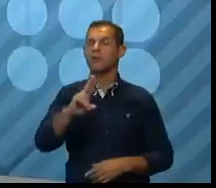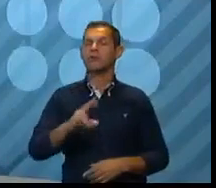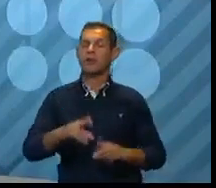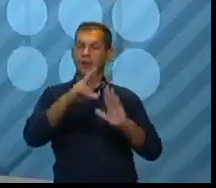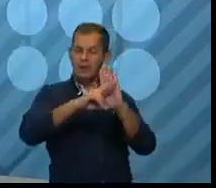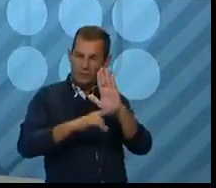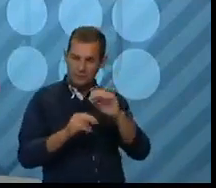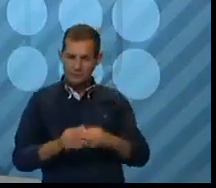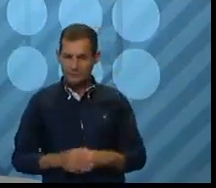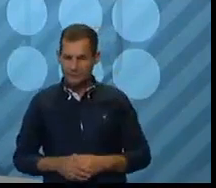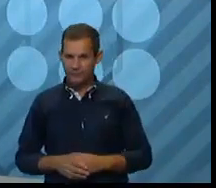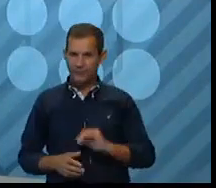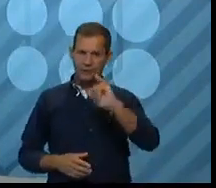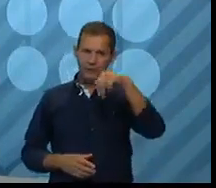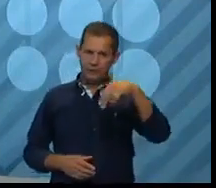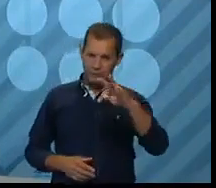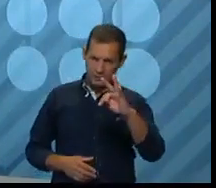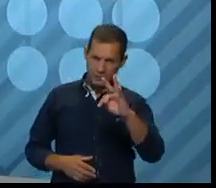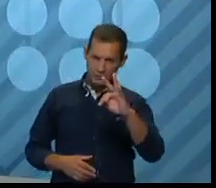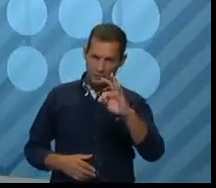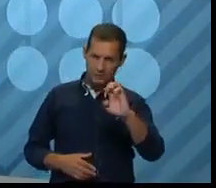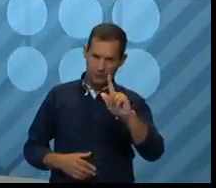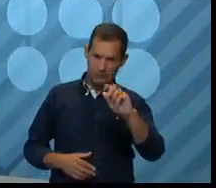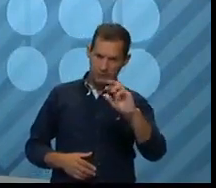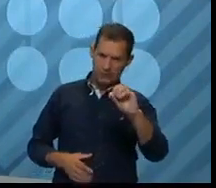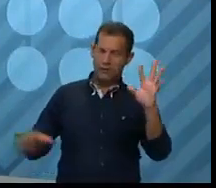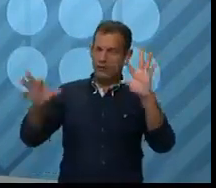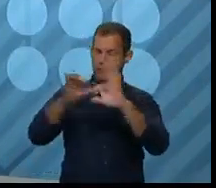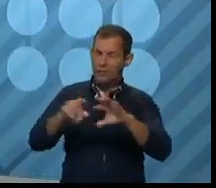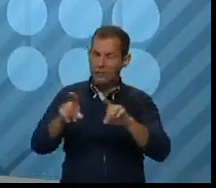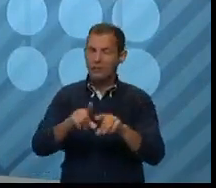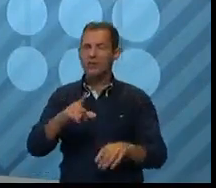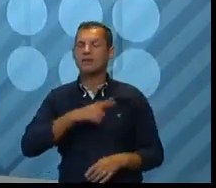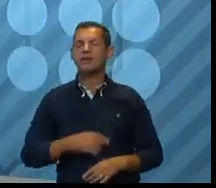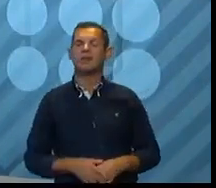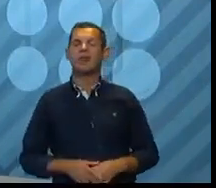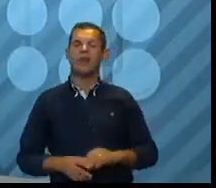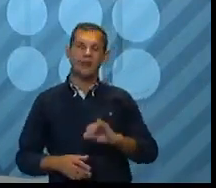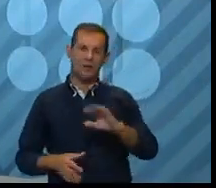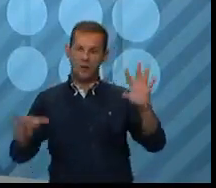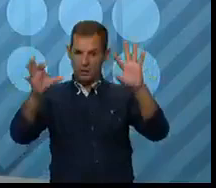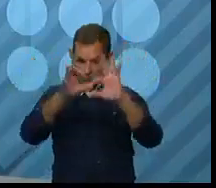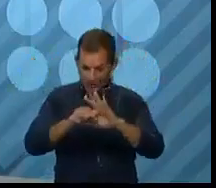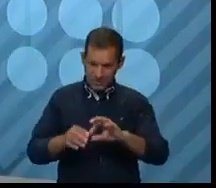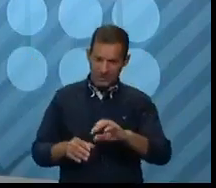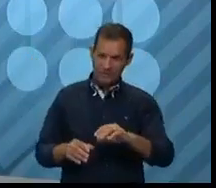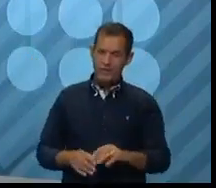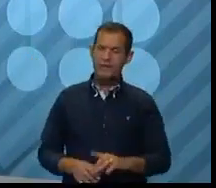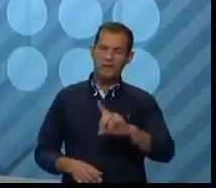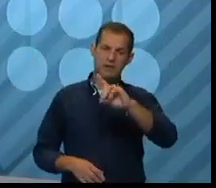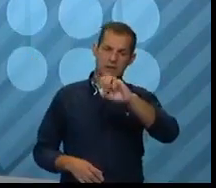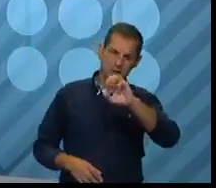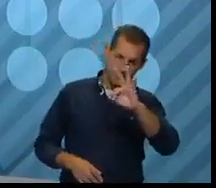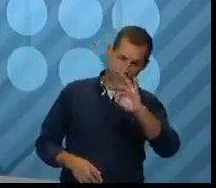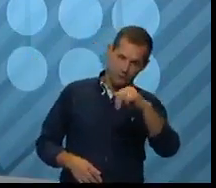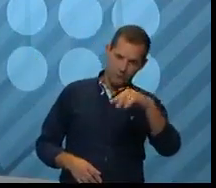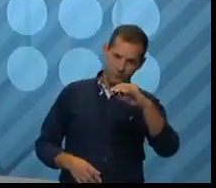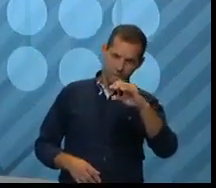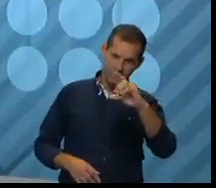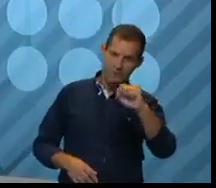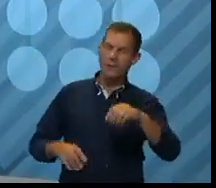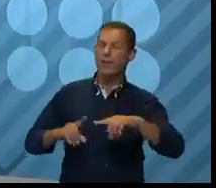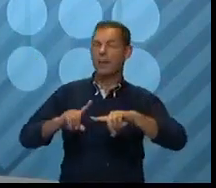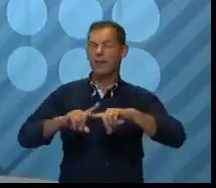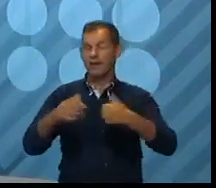essa regra de integração. Além das integrais indefinidas, nós temos também as integrais definidas. E, ao redor